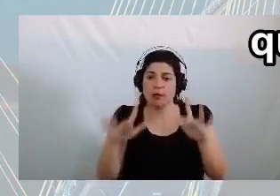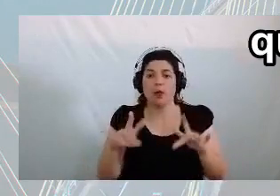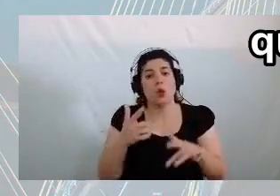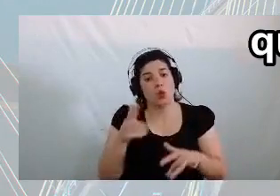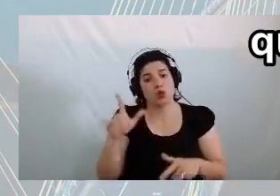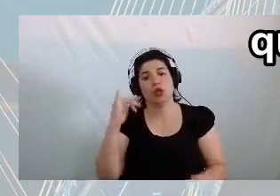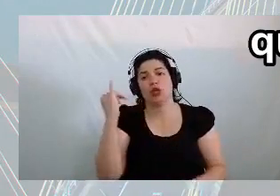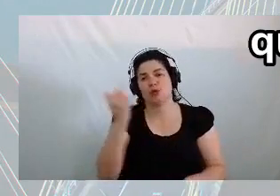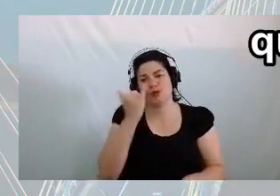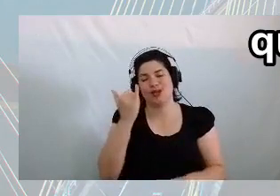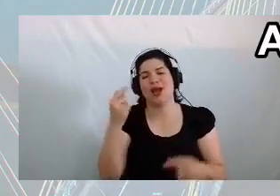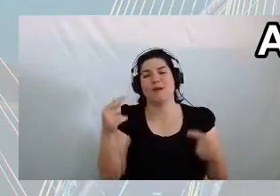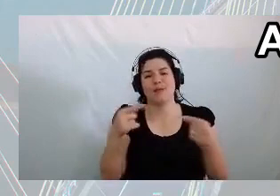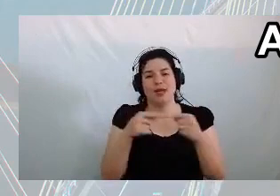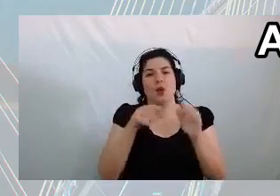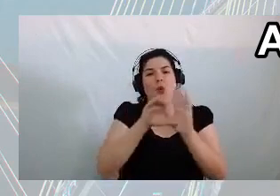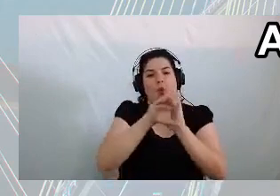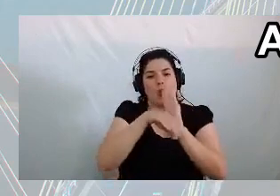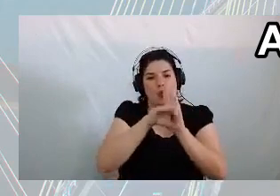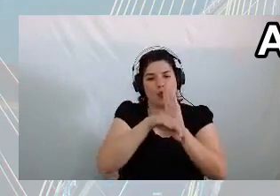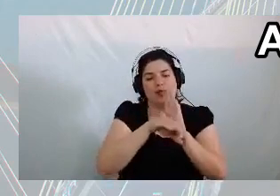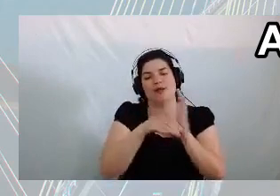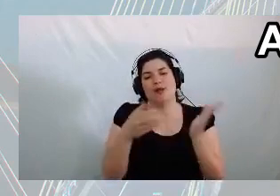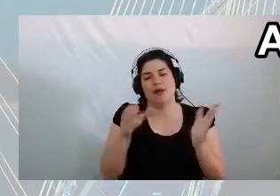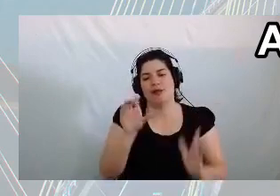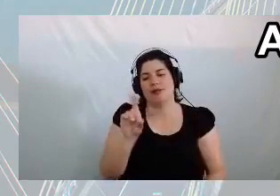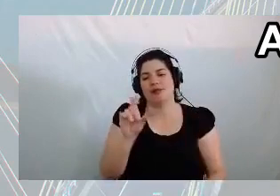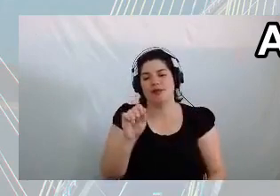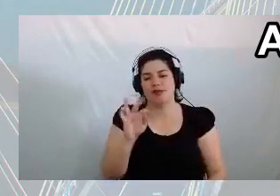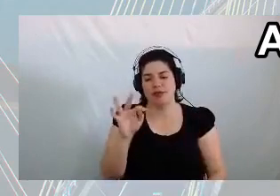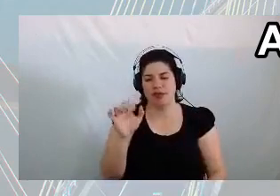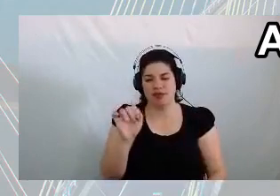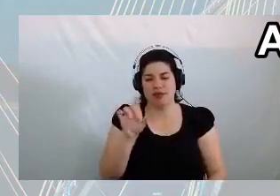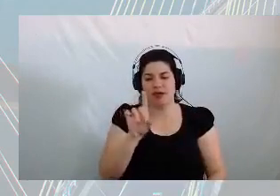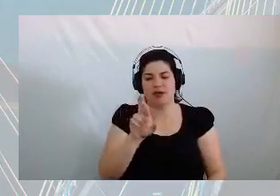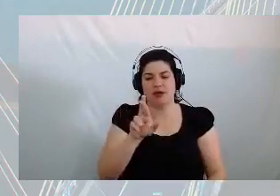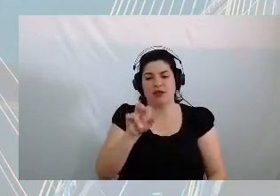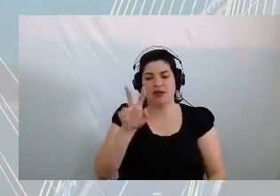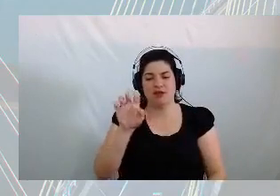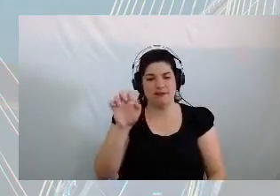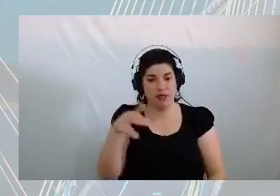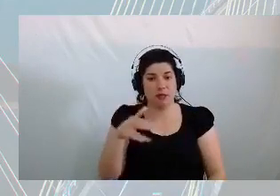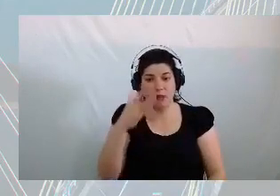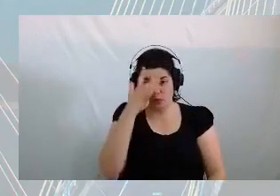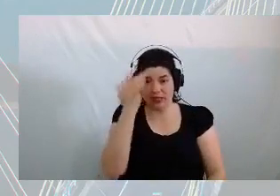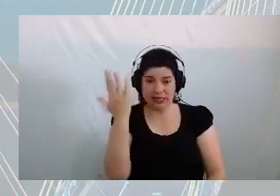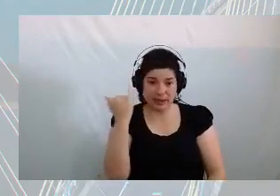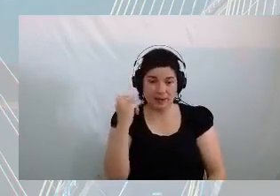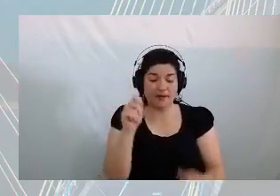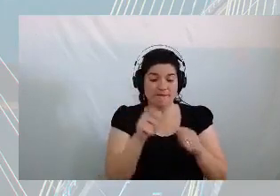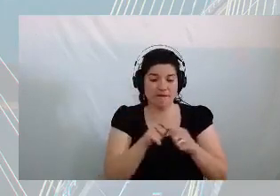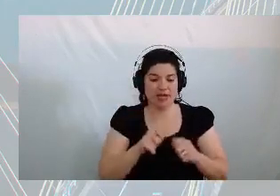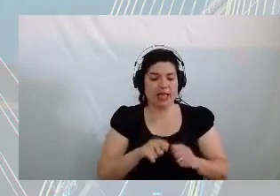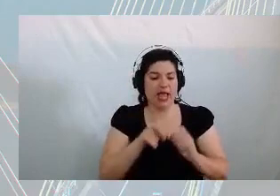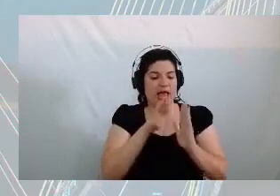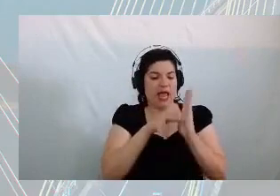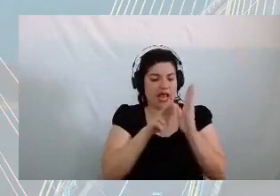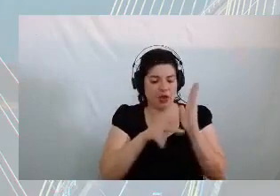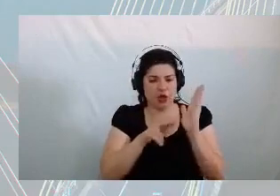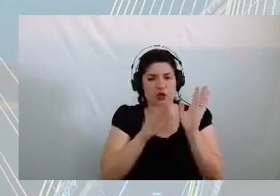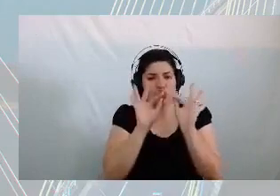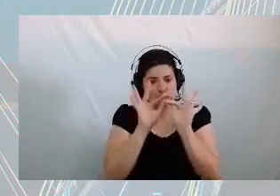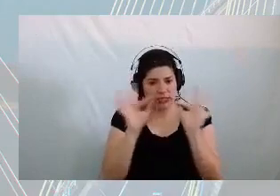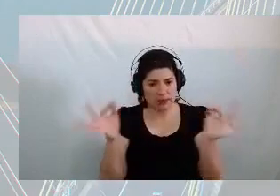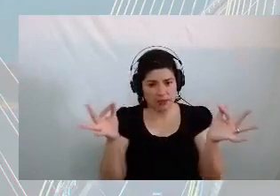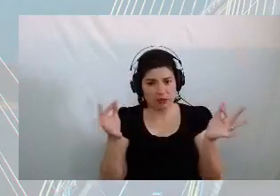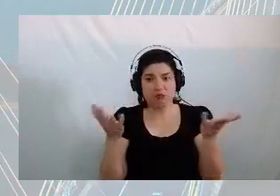do conceito de forma ampla, data-driven. As pessoas têm domínio para produzir um relatório simples em Power BI, por exemplo, né? E no